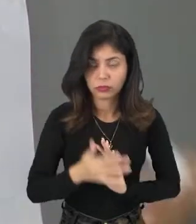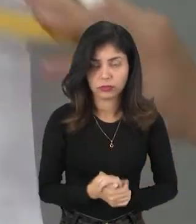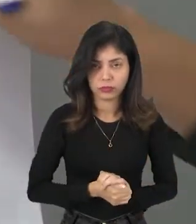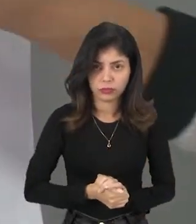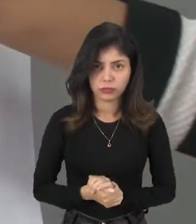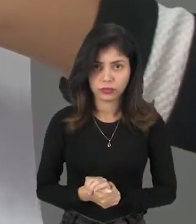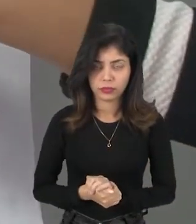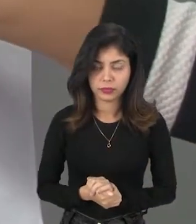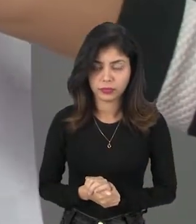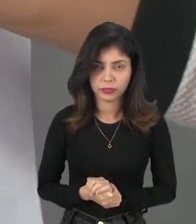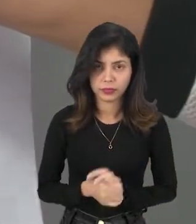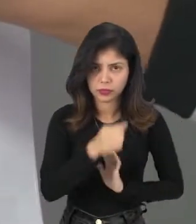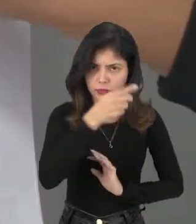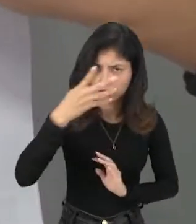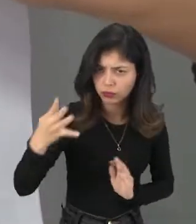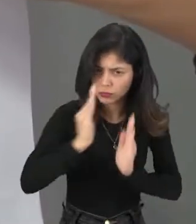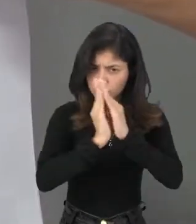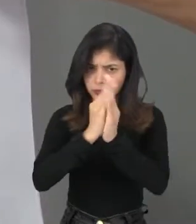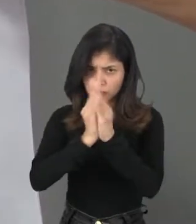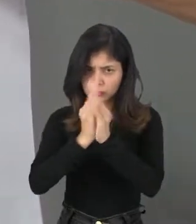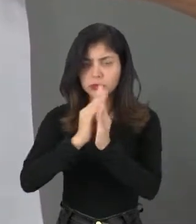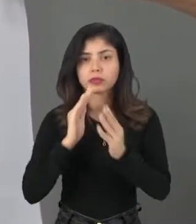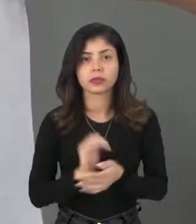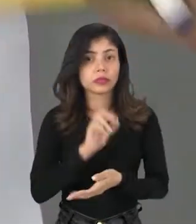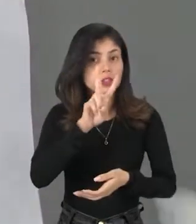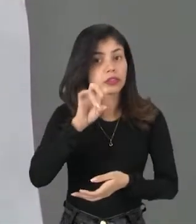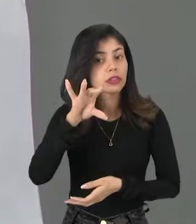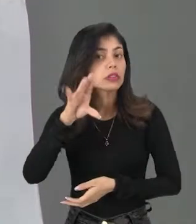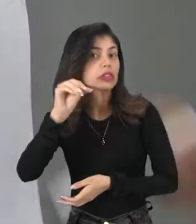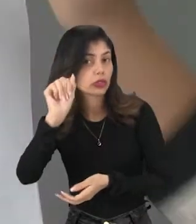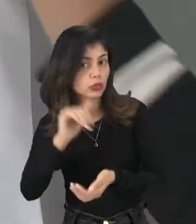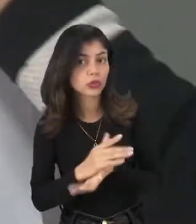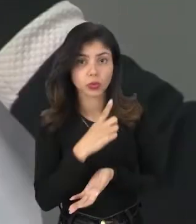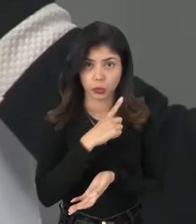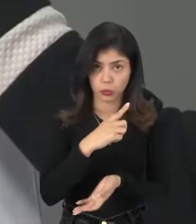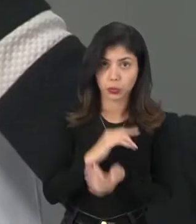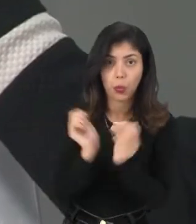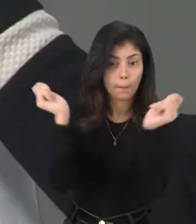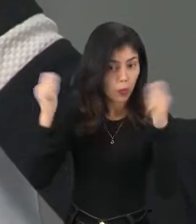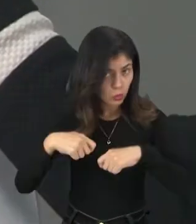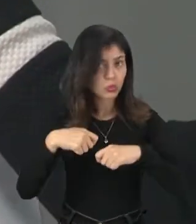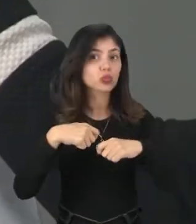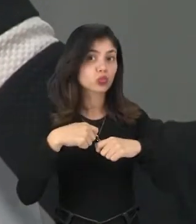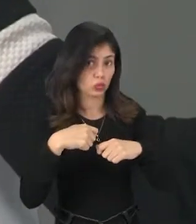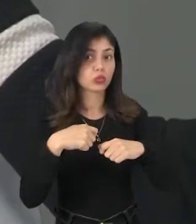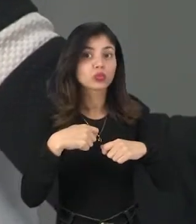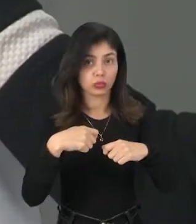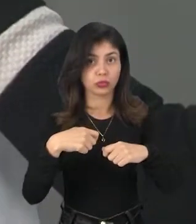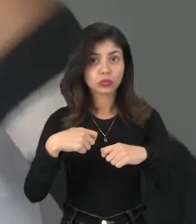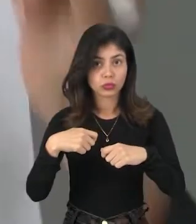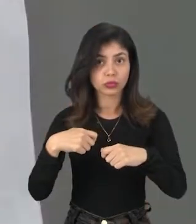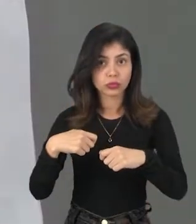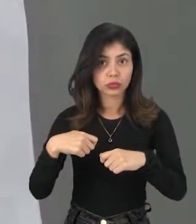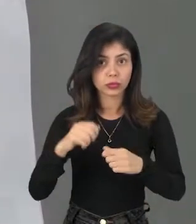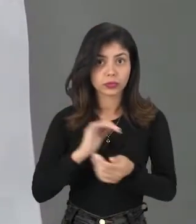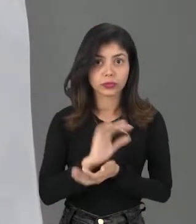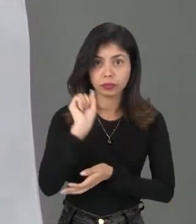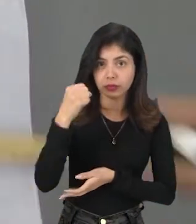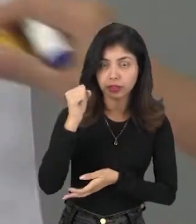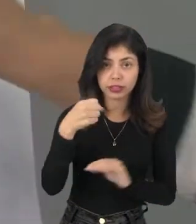muito bem quantos bonecos Vinícius tem Vinícius possui há